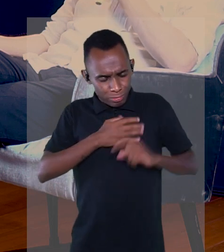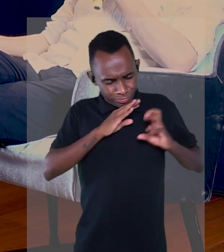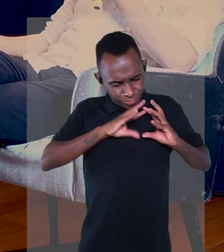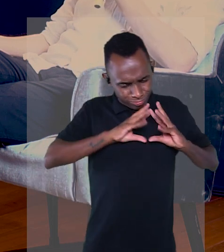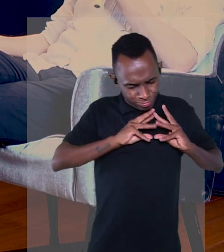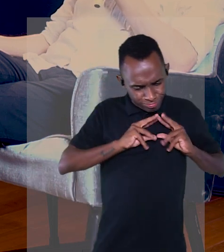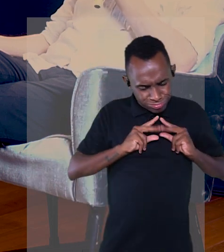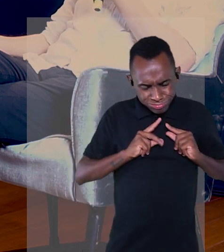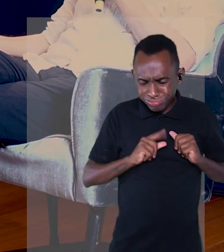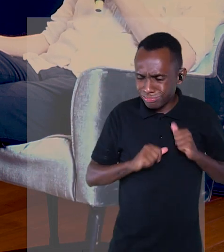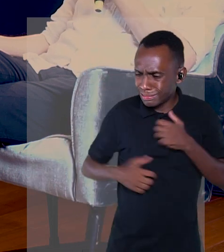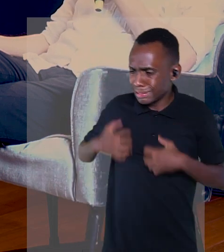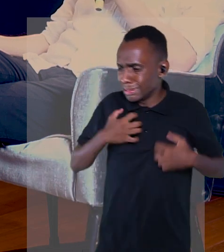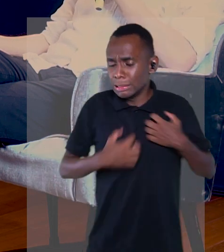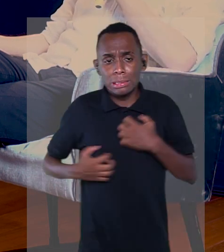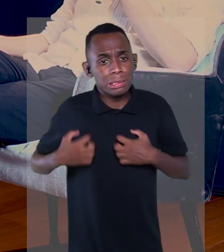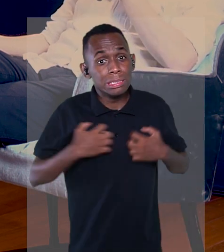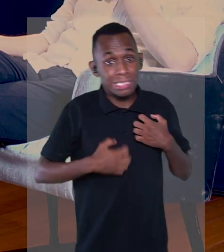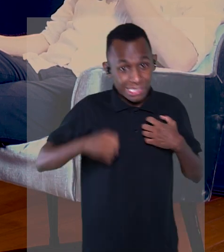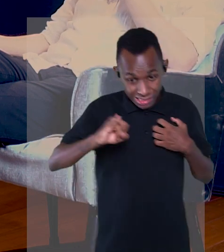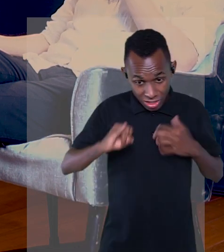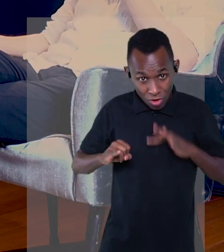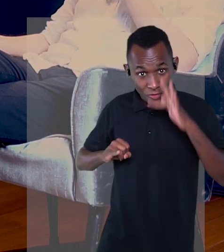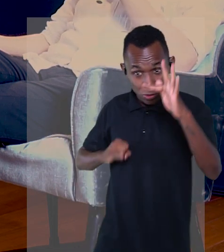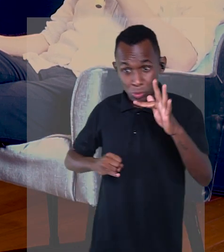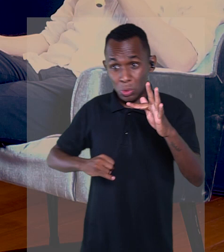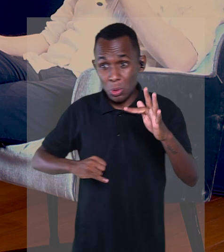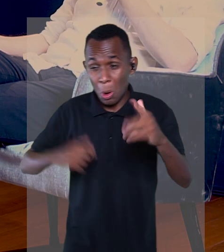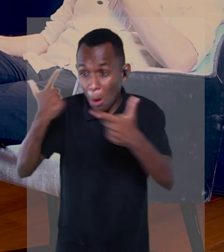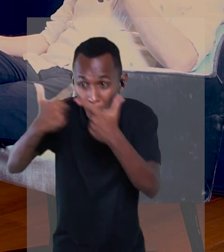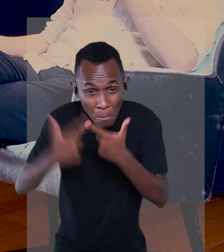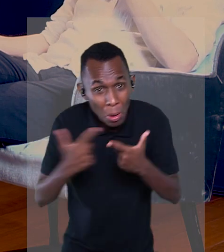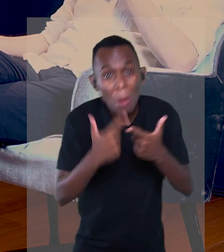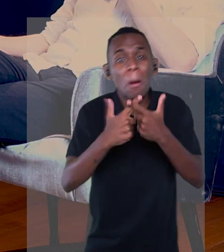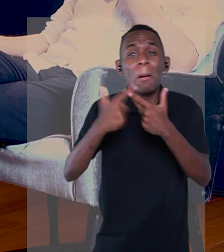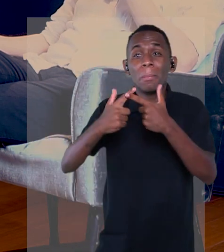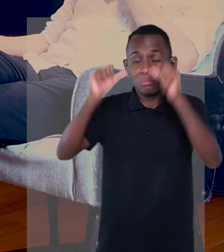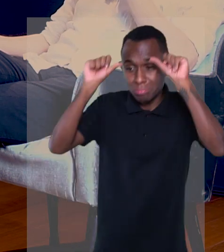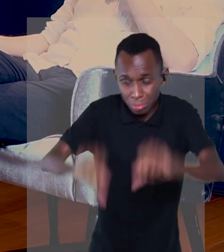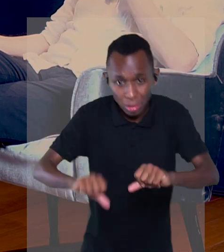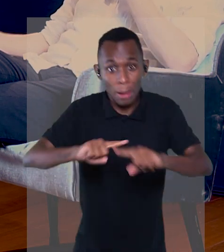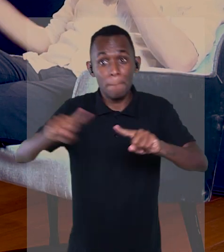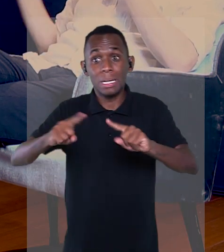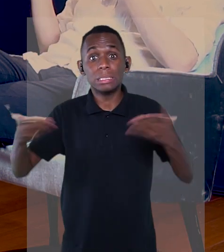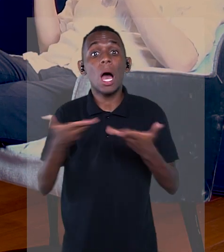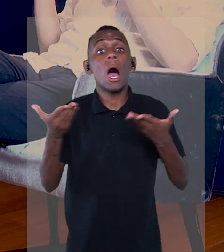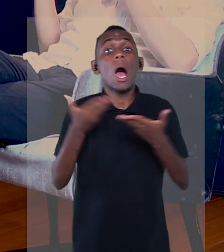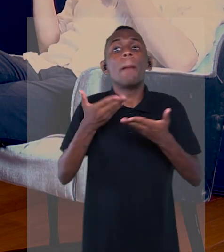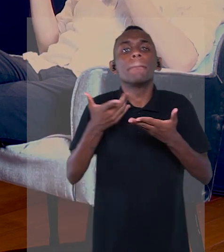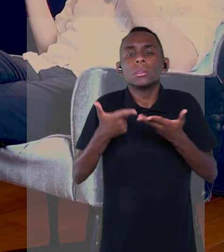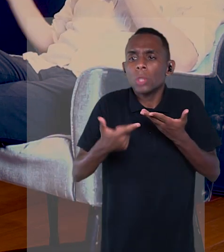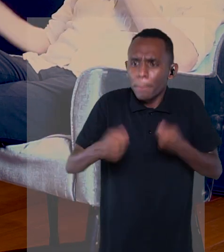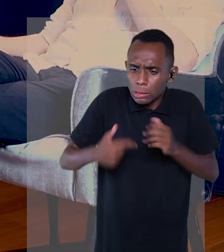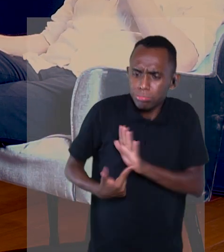desabotoa. E se a sentença se anuncia bruta, mais que depressa a mão cega